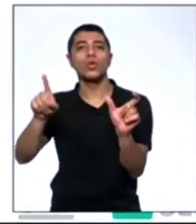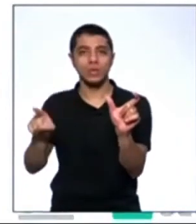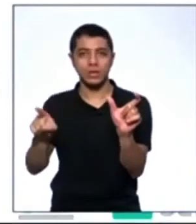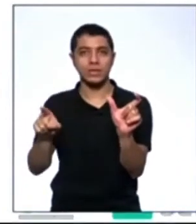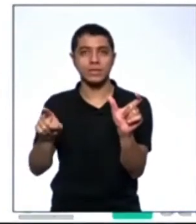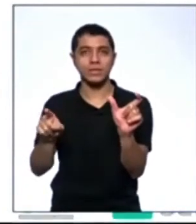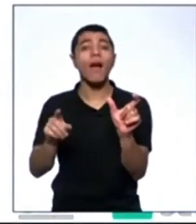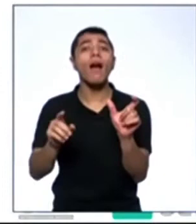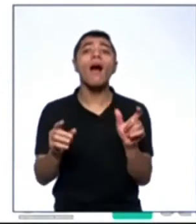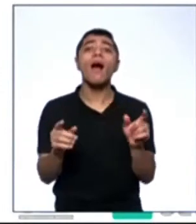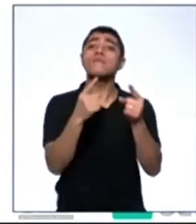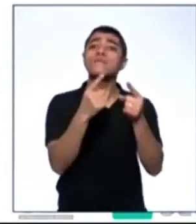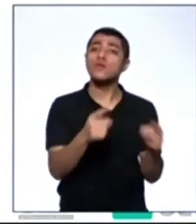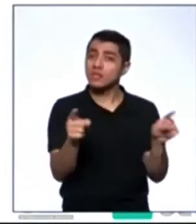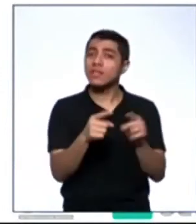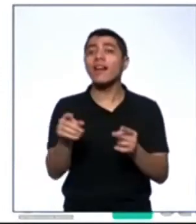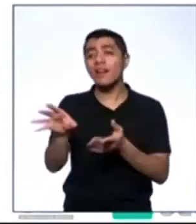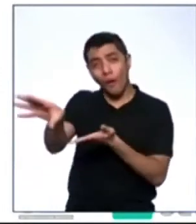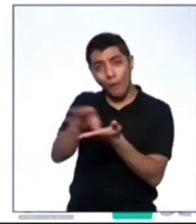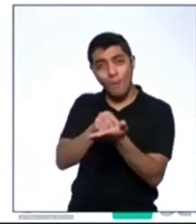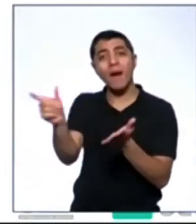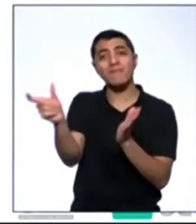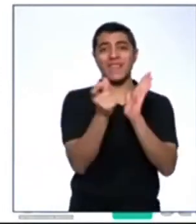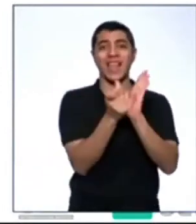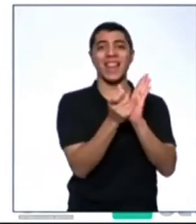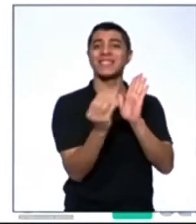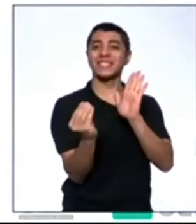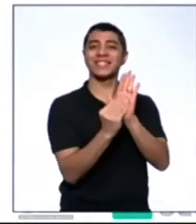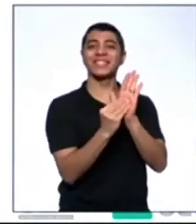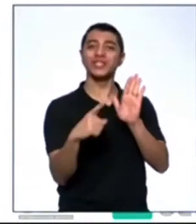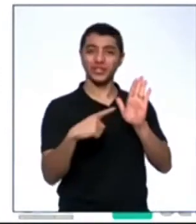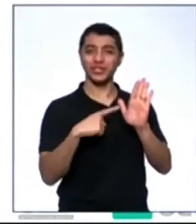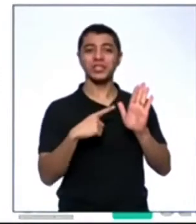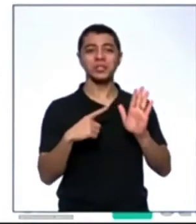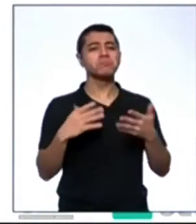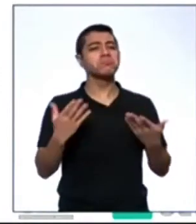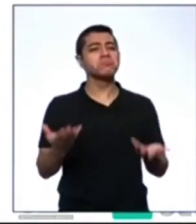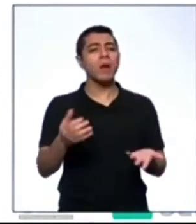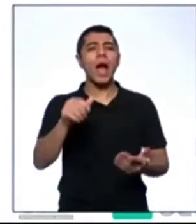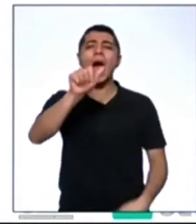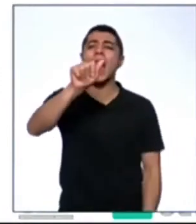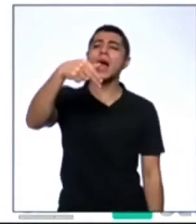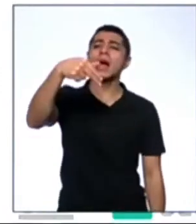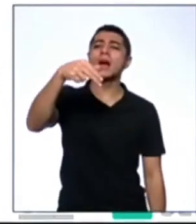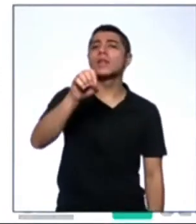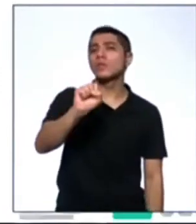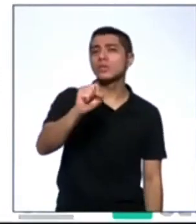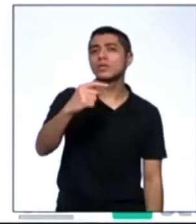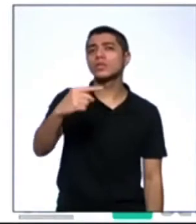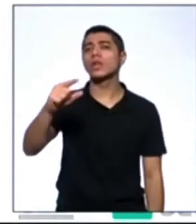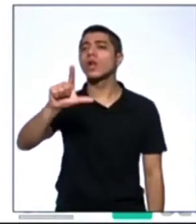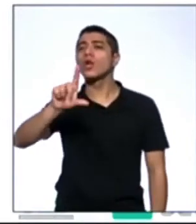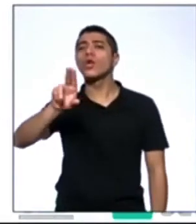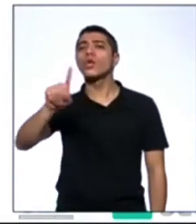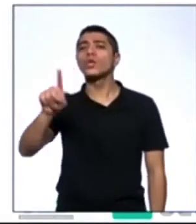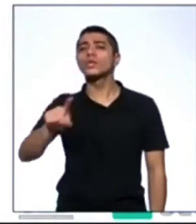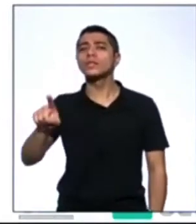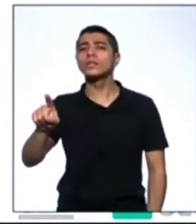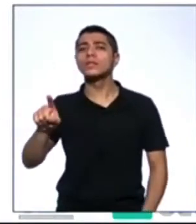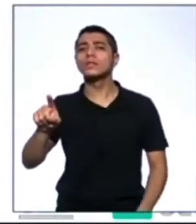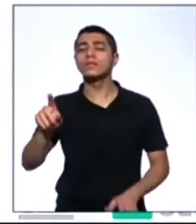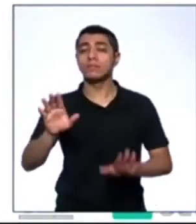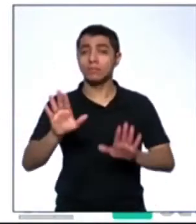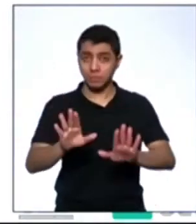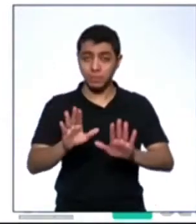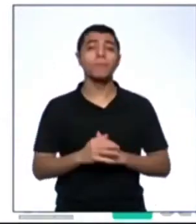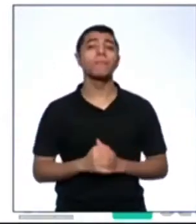anos-luz. O sentido prático, em geral, não é obrigatoriamente o mesmo que na ciência. Na